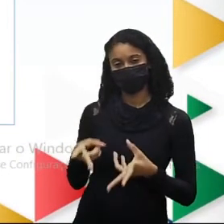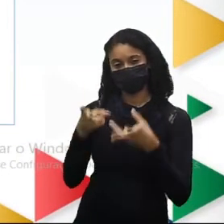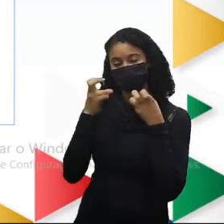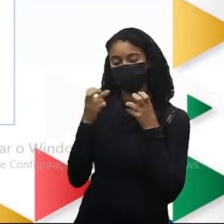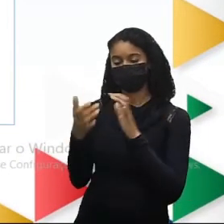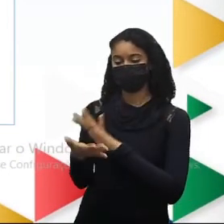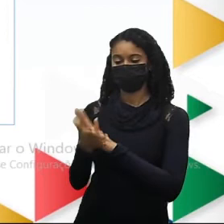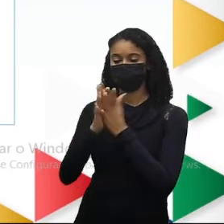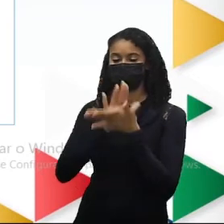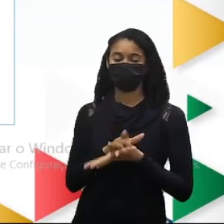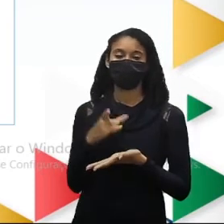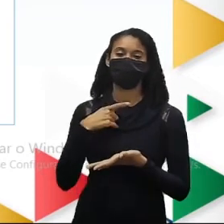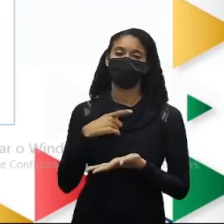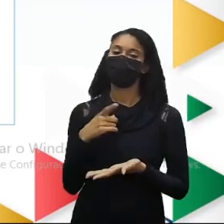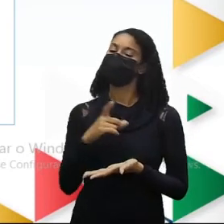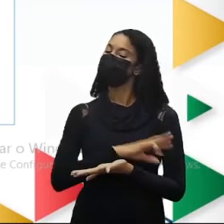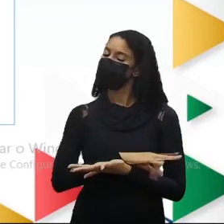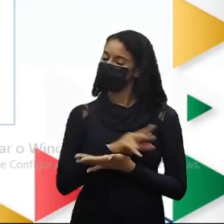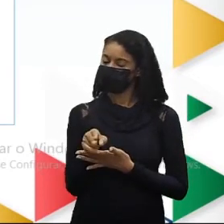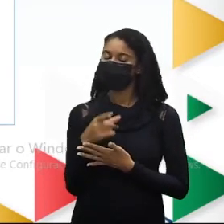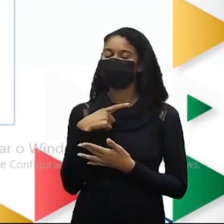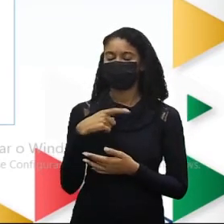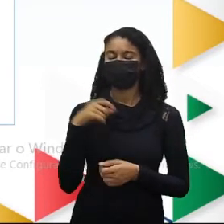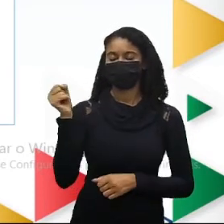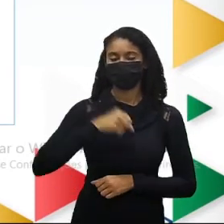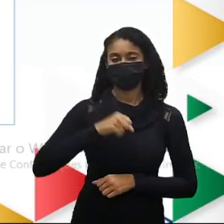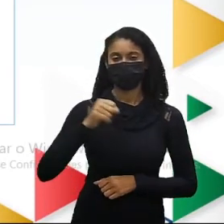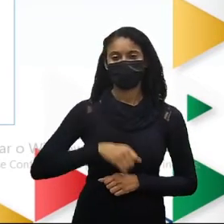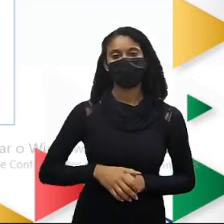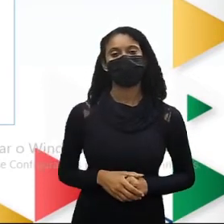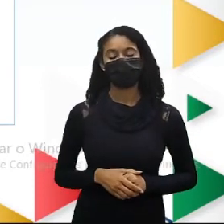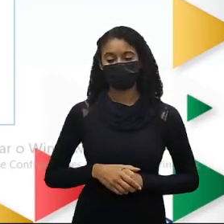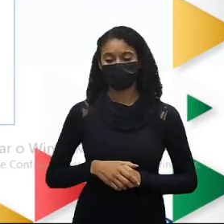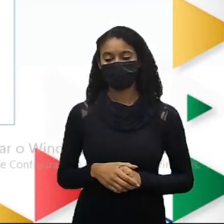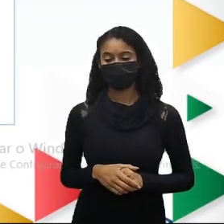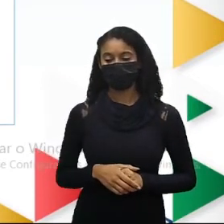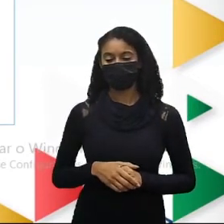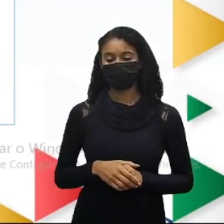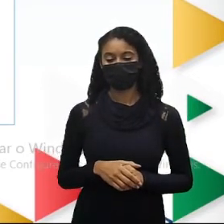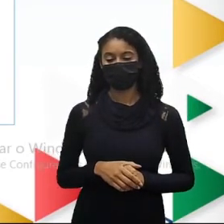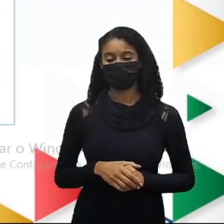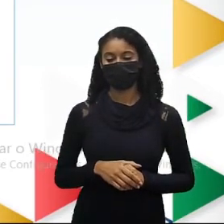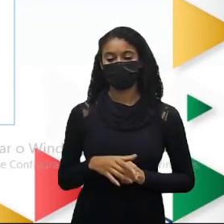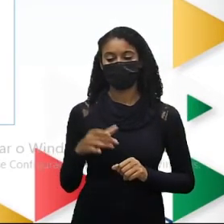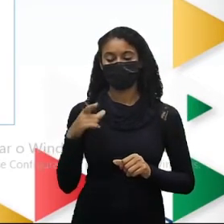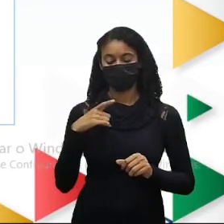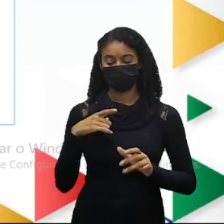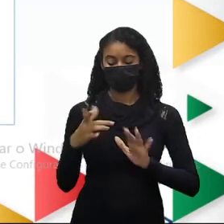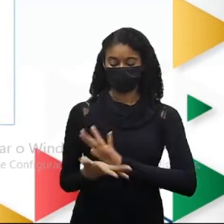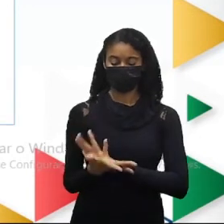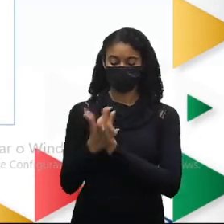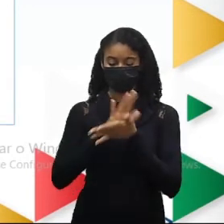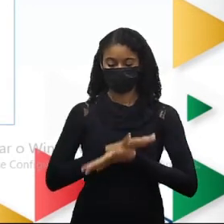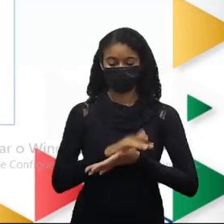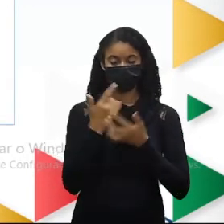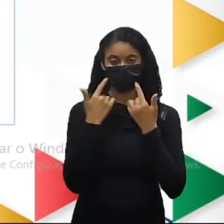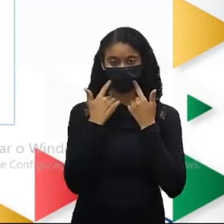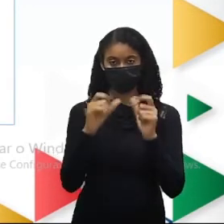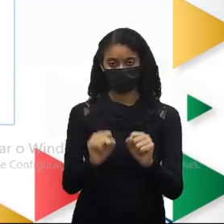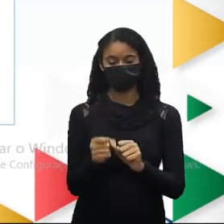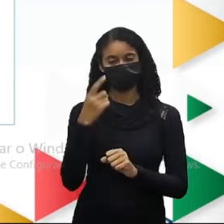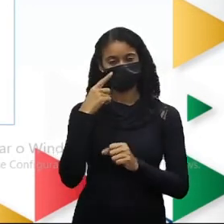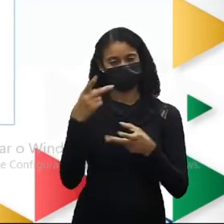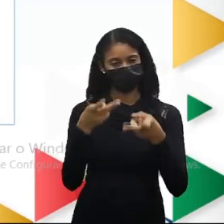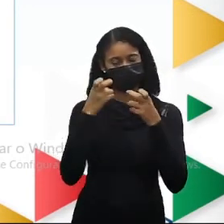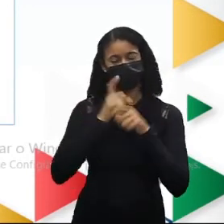preconceito. Infelizmente, existem vários preconceitos, e entre eles o preconceito linguístico. Escutem